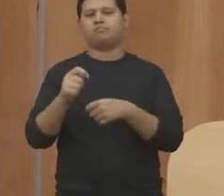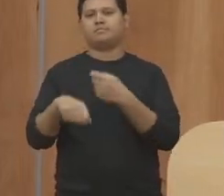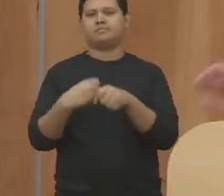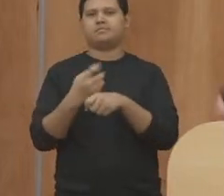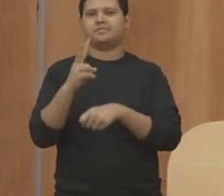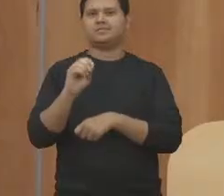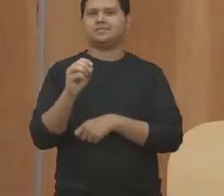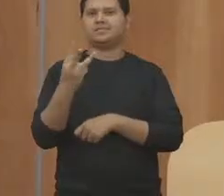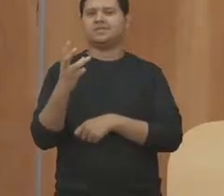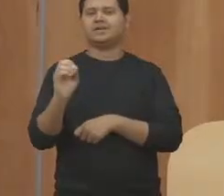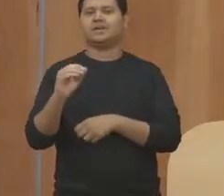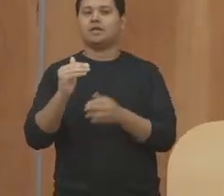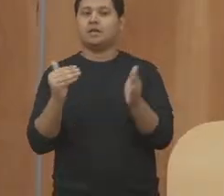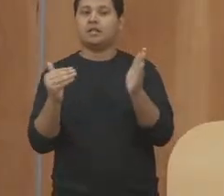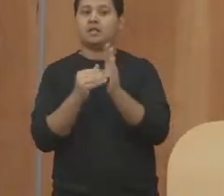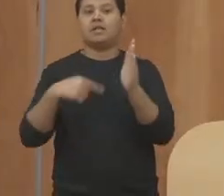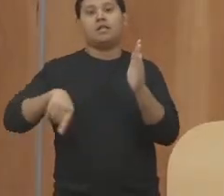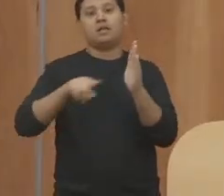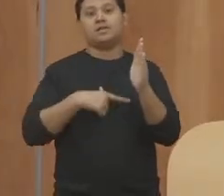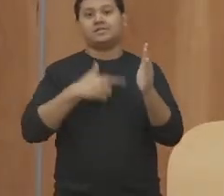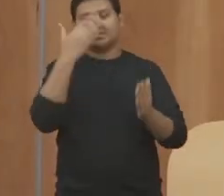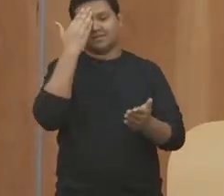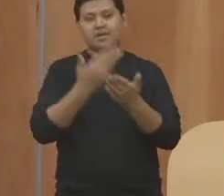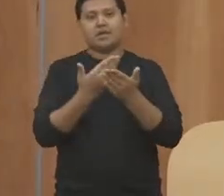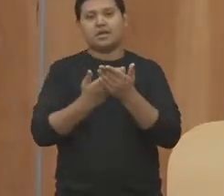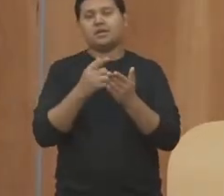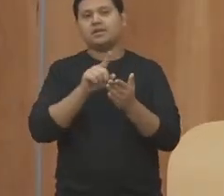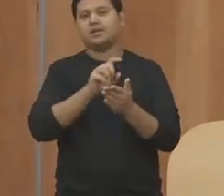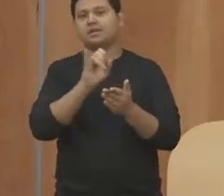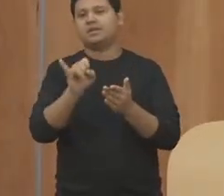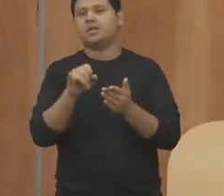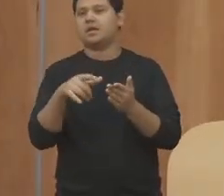Então, são assuntos que a gente está estudando e, em breve, eu espero ter